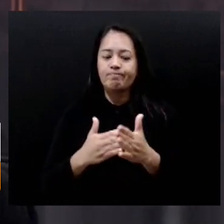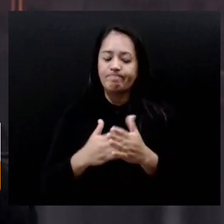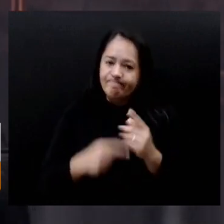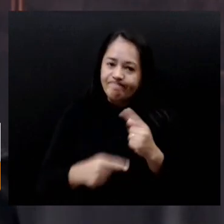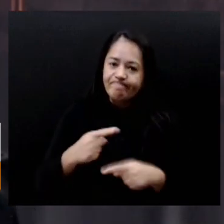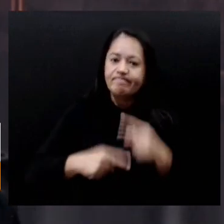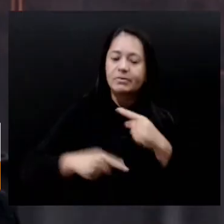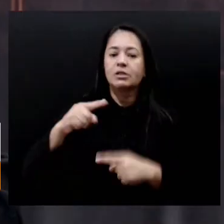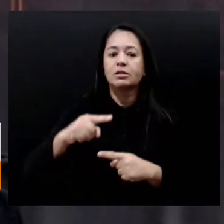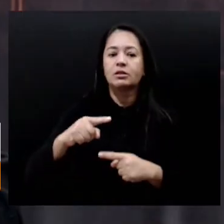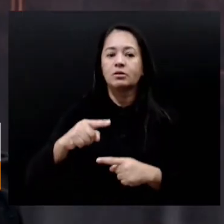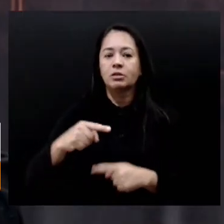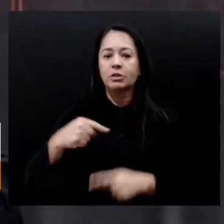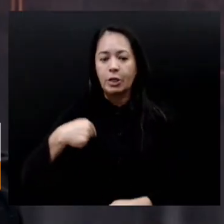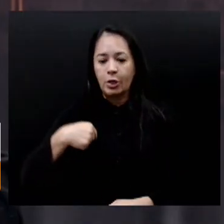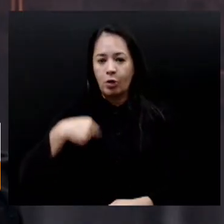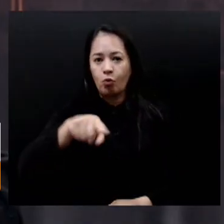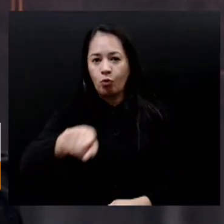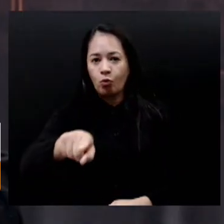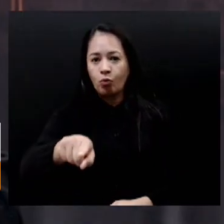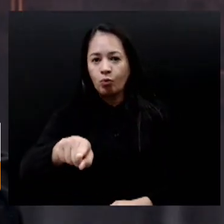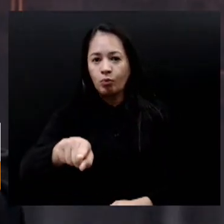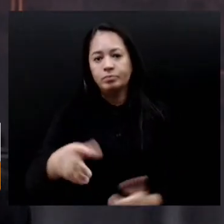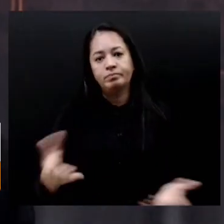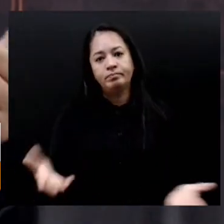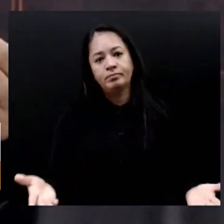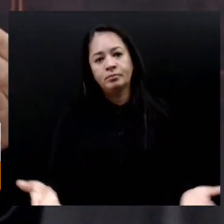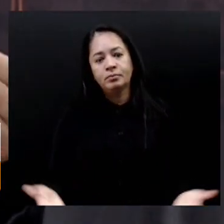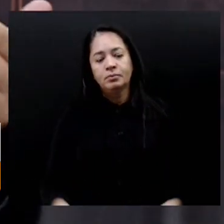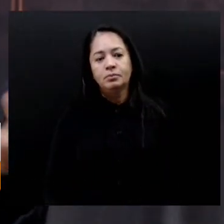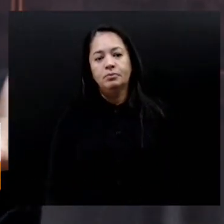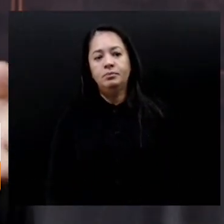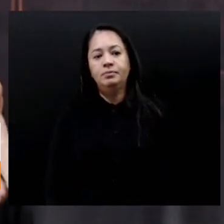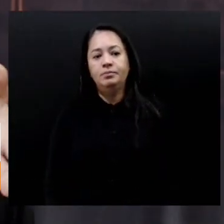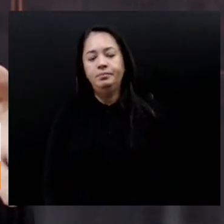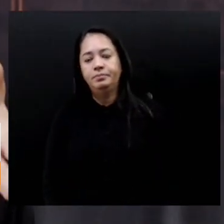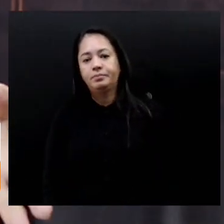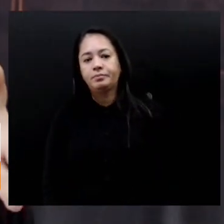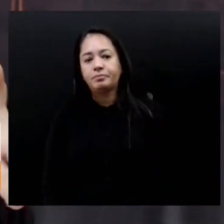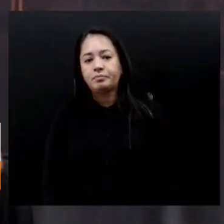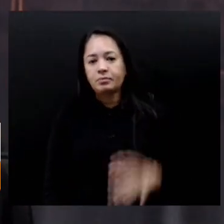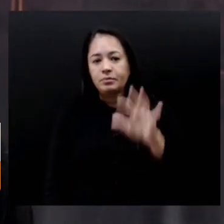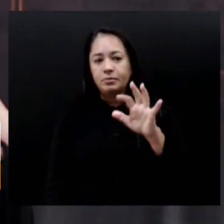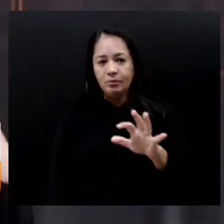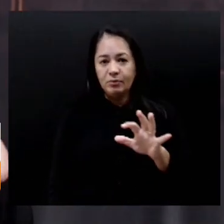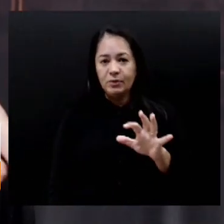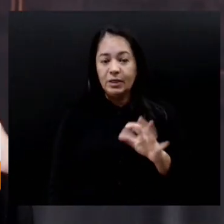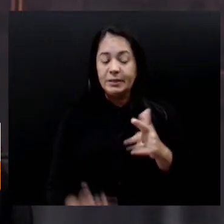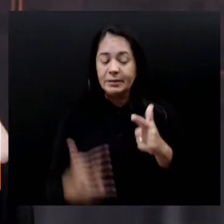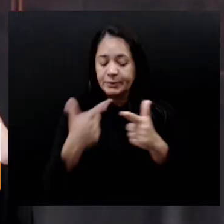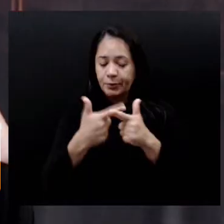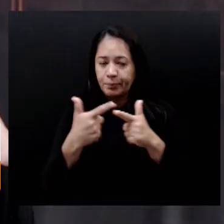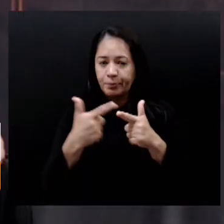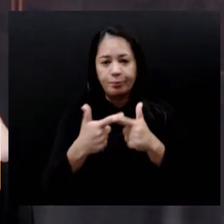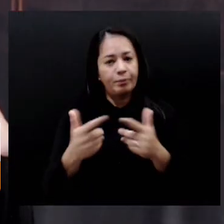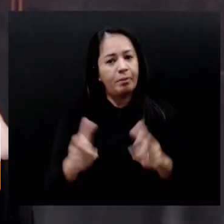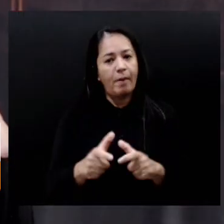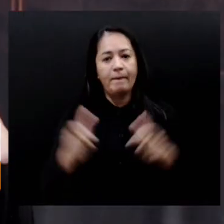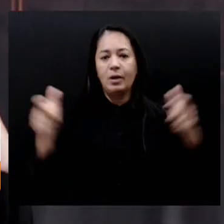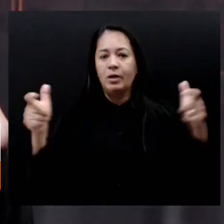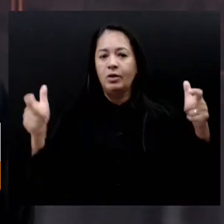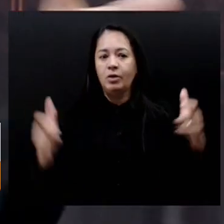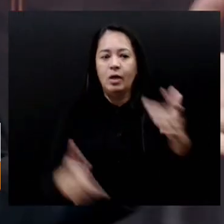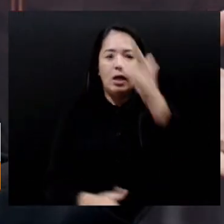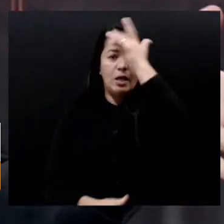mim e o outro, né? Eh, esse é o grande problema. As pessoas usam as redes